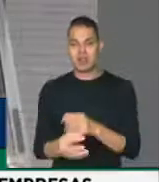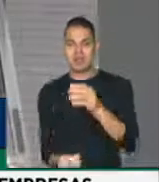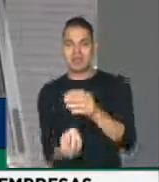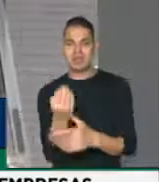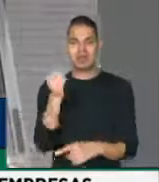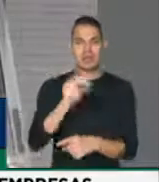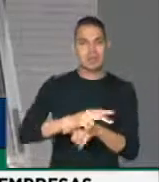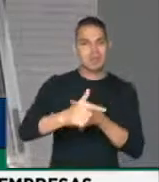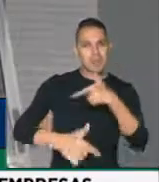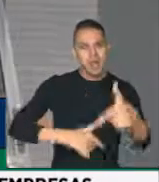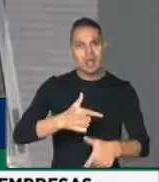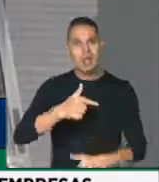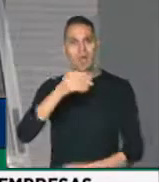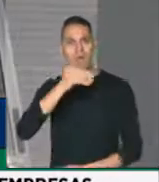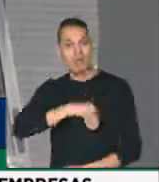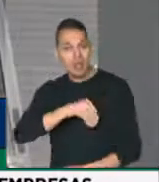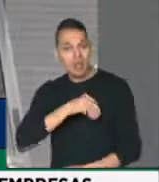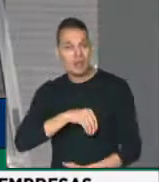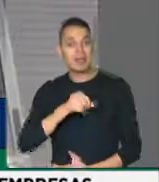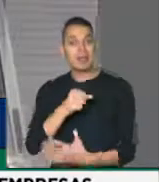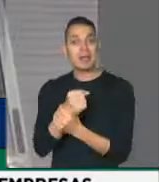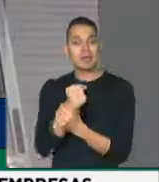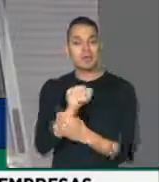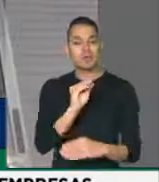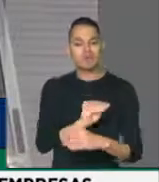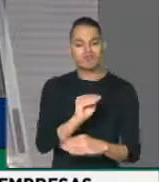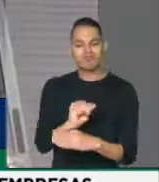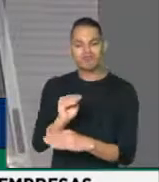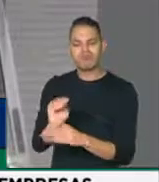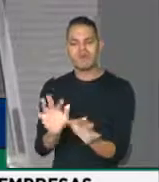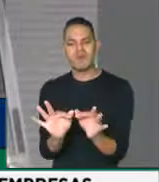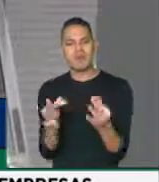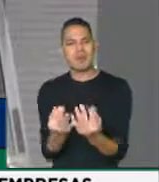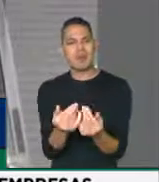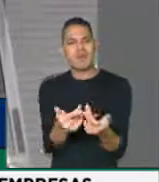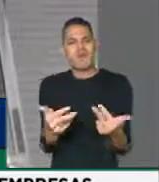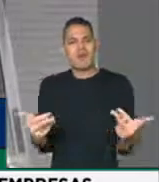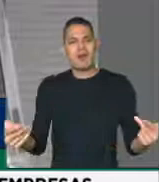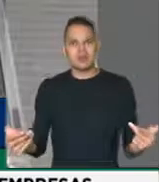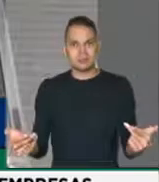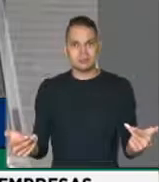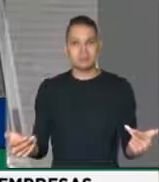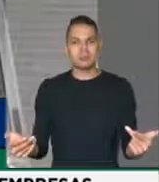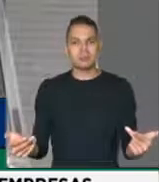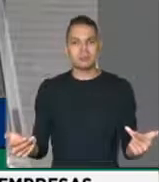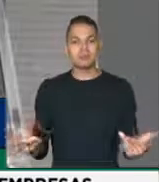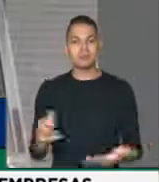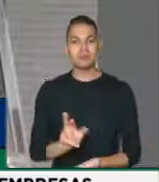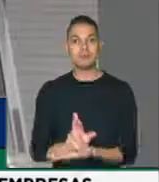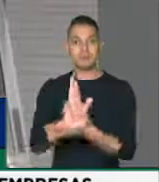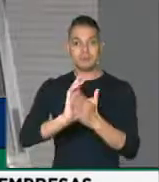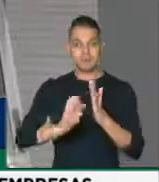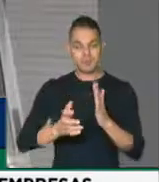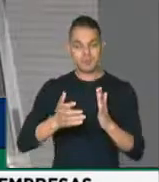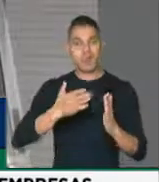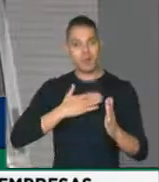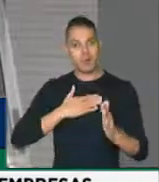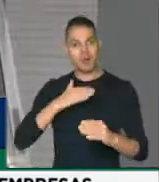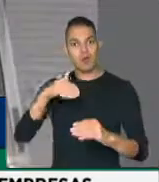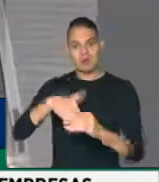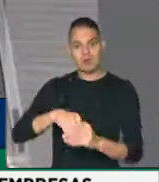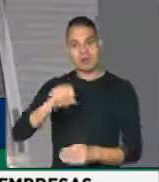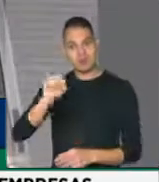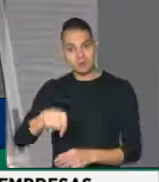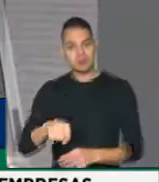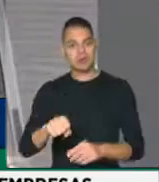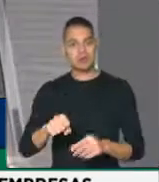emprego, renda e que, acima de tudo, garante o sustento de milhares de famílias. Em nome do nosso partido, encaminho o voto favorável à